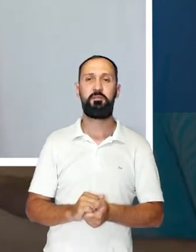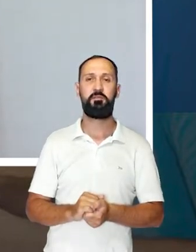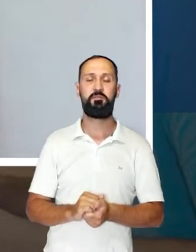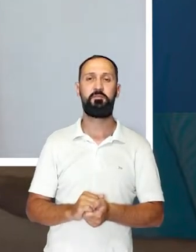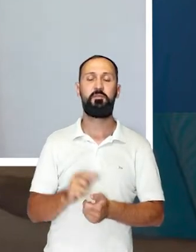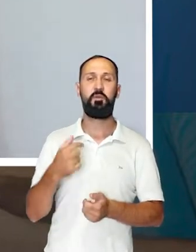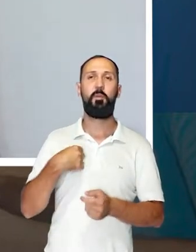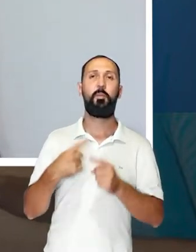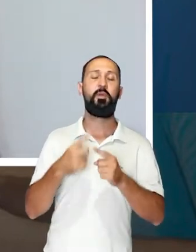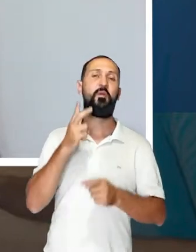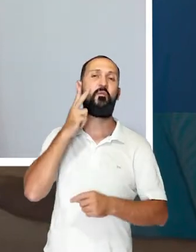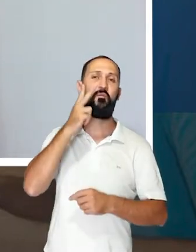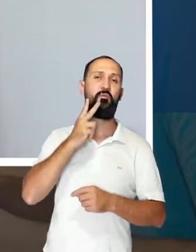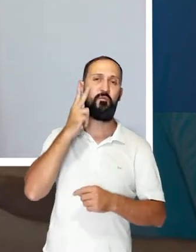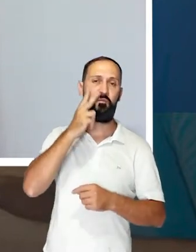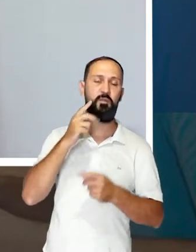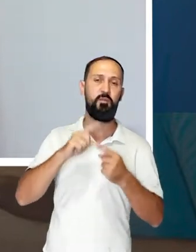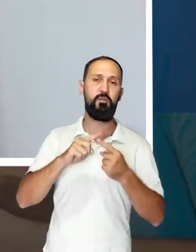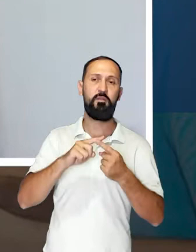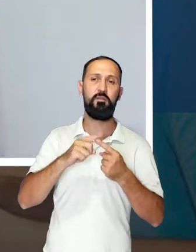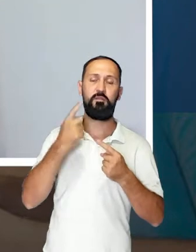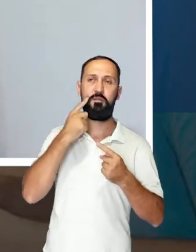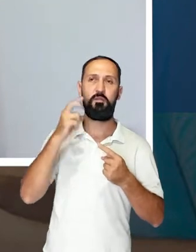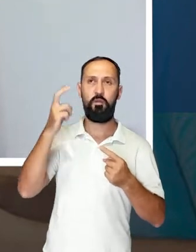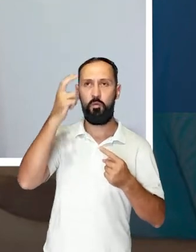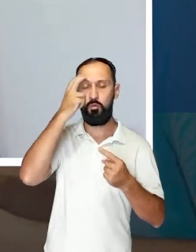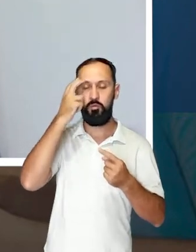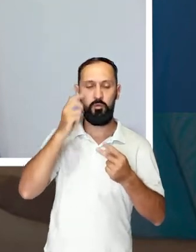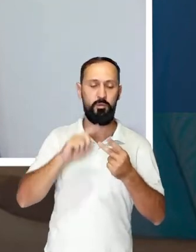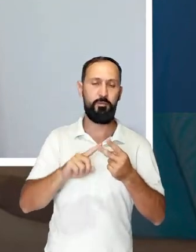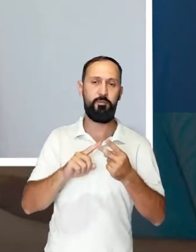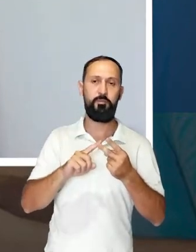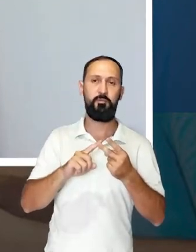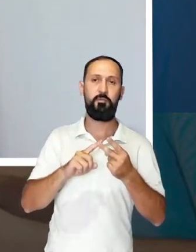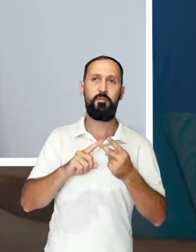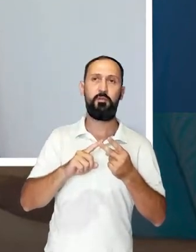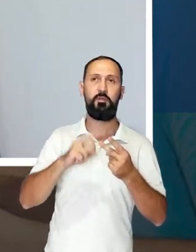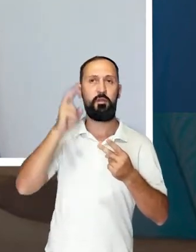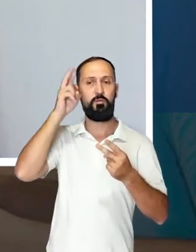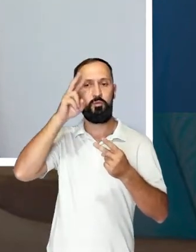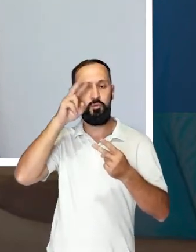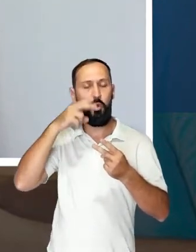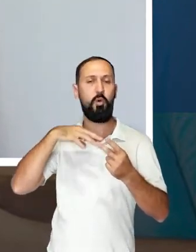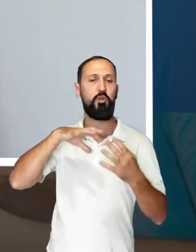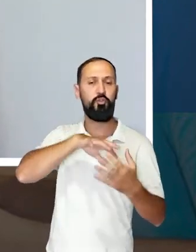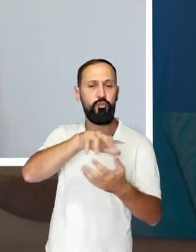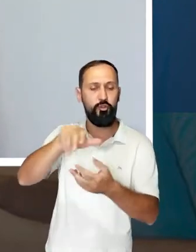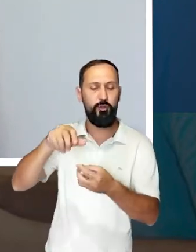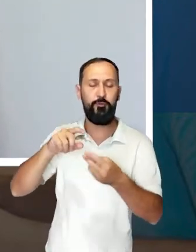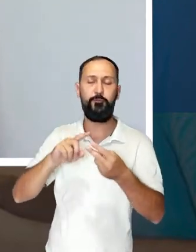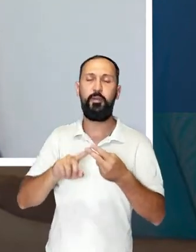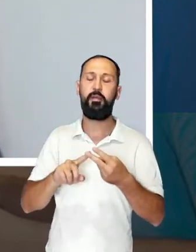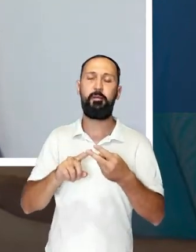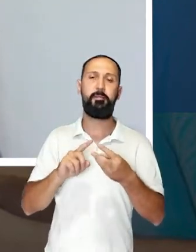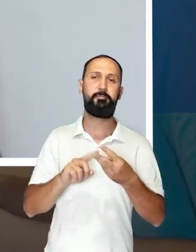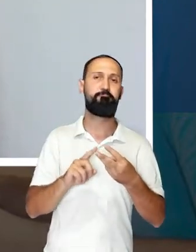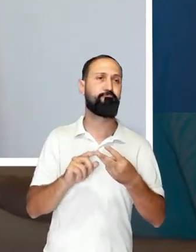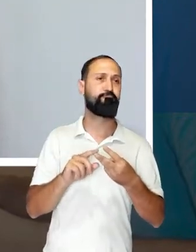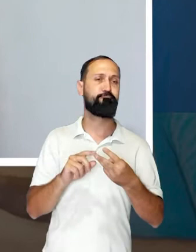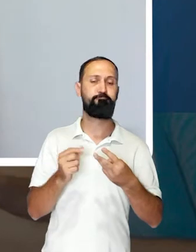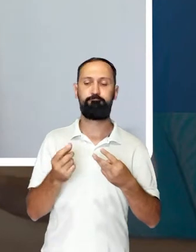Porque o vinho, ele tem cultura de história, de